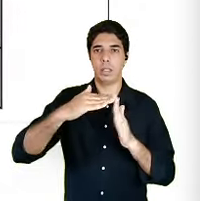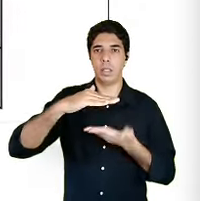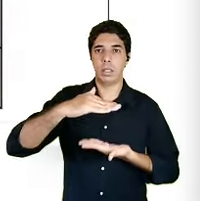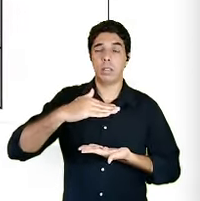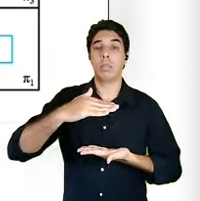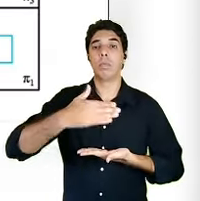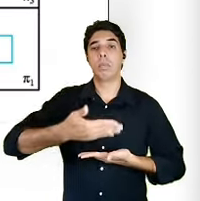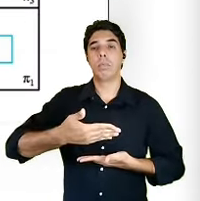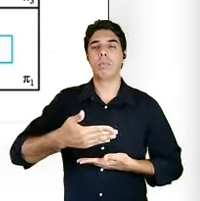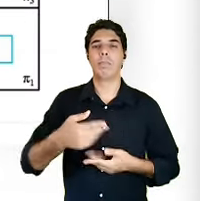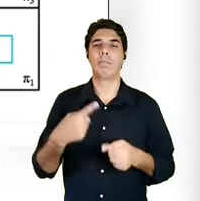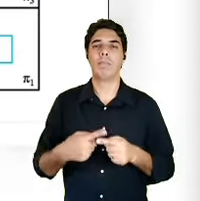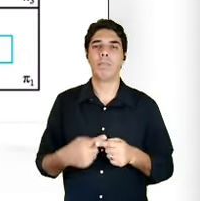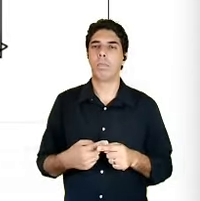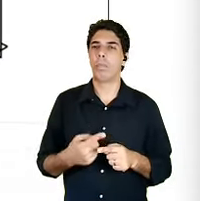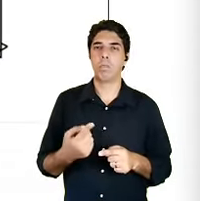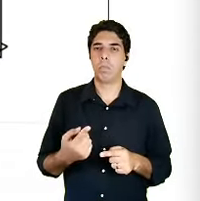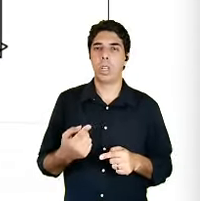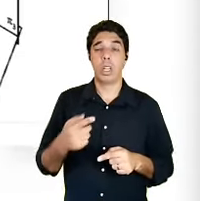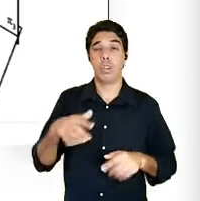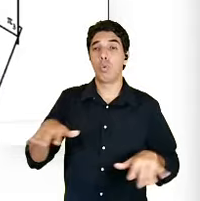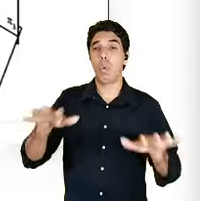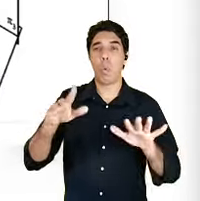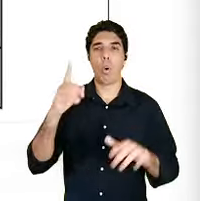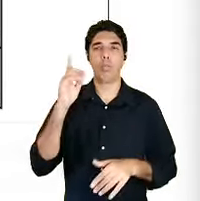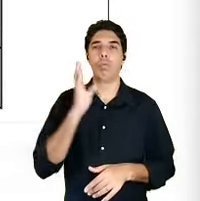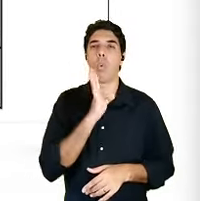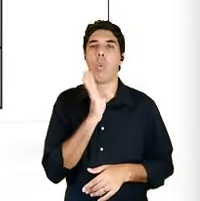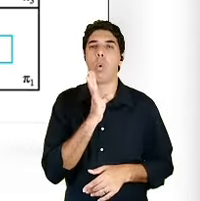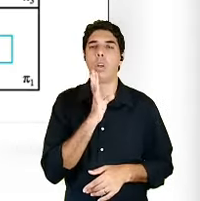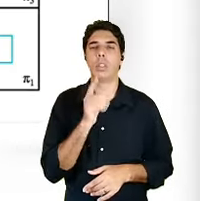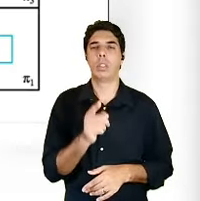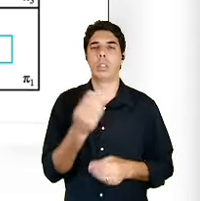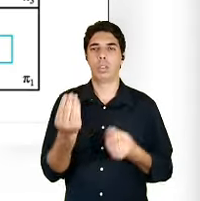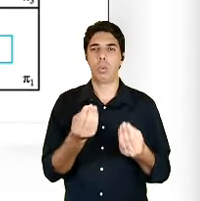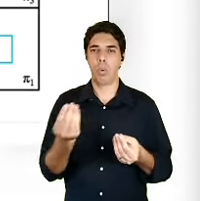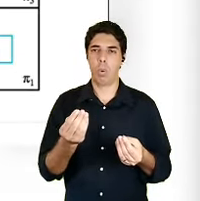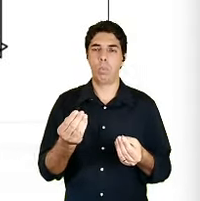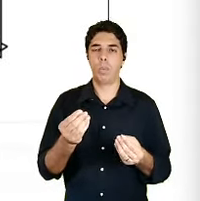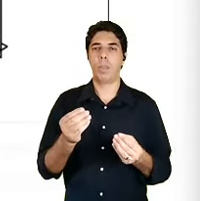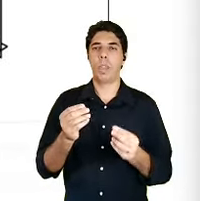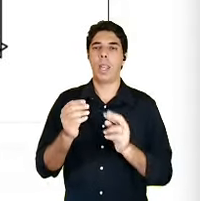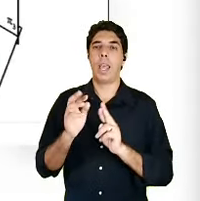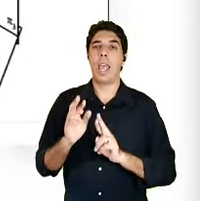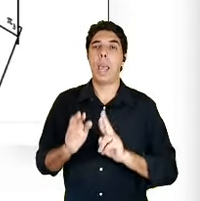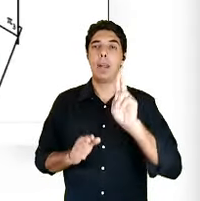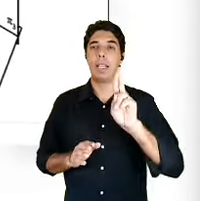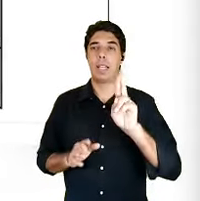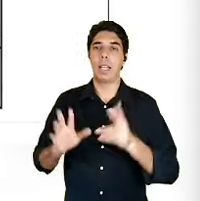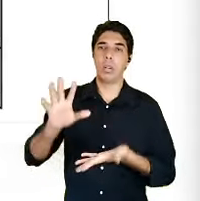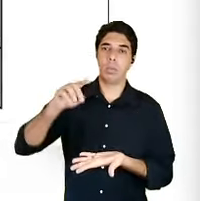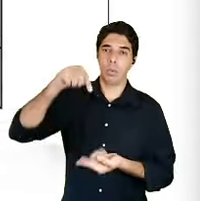planos, porque isso vai normalizar e facilitar a interpretação das projeções ortogonais. Permitir